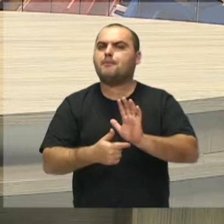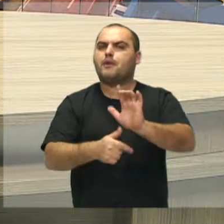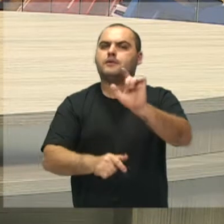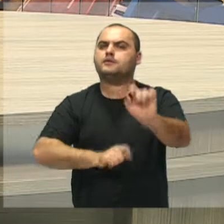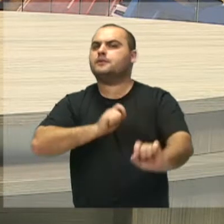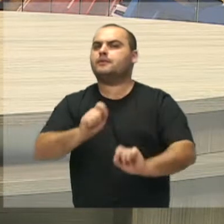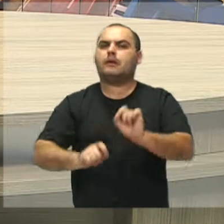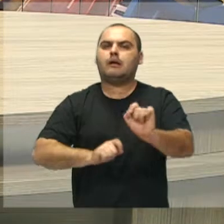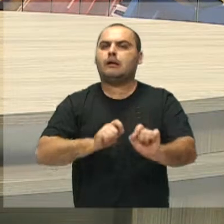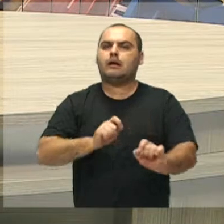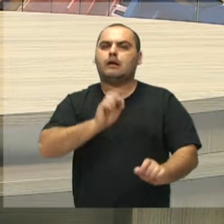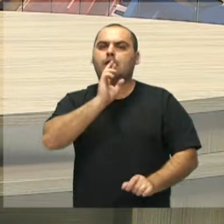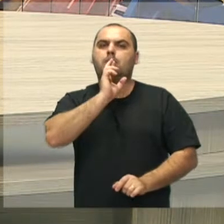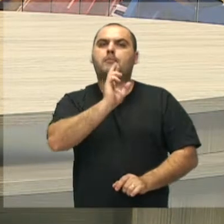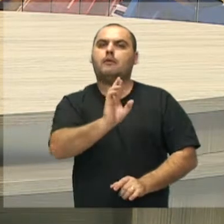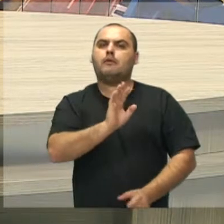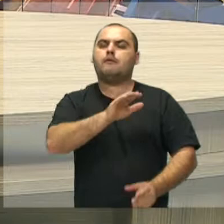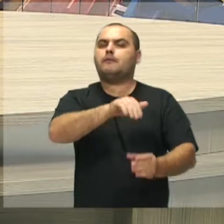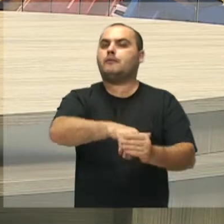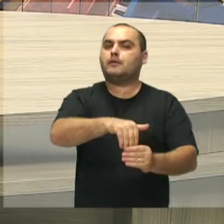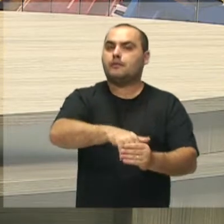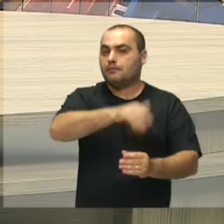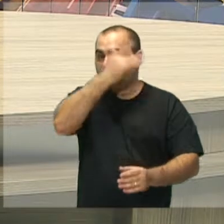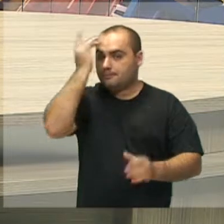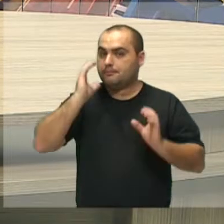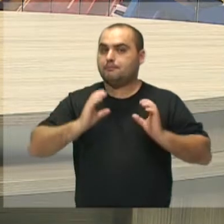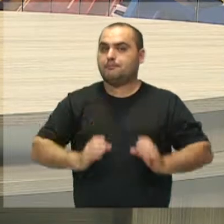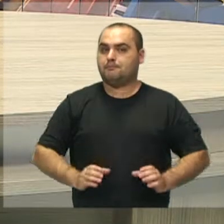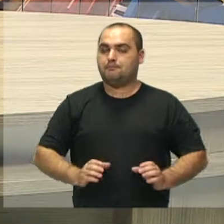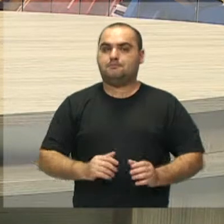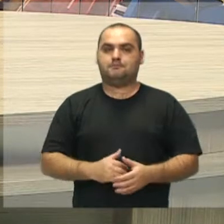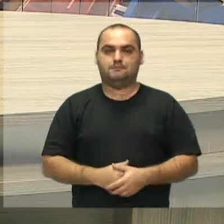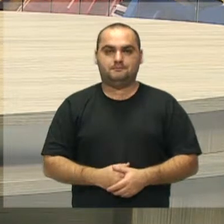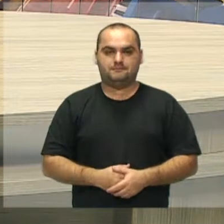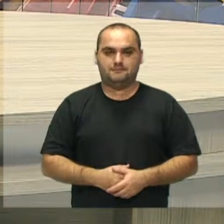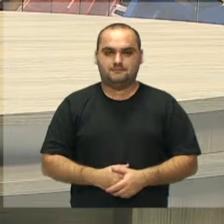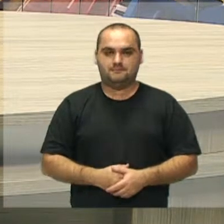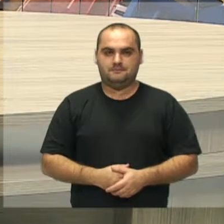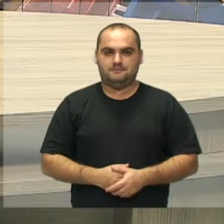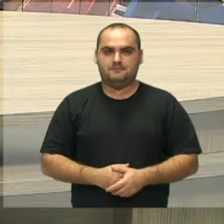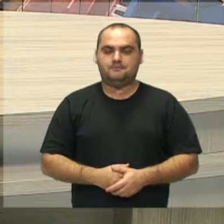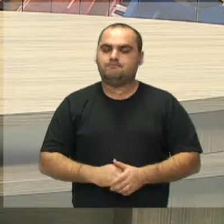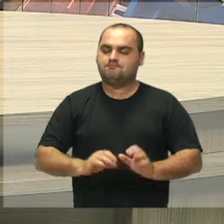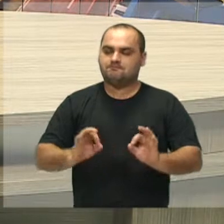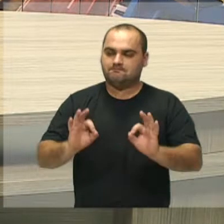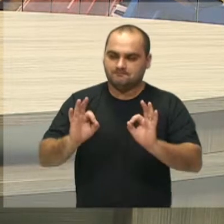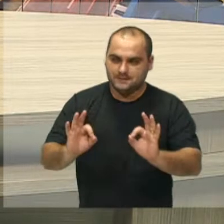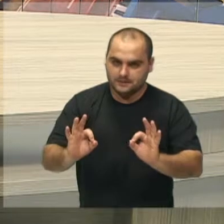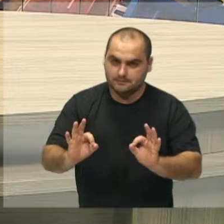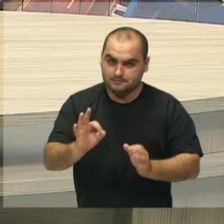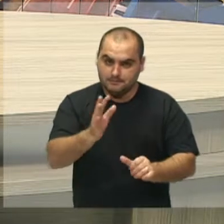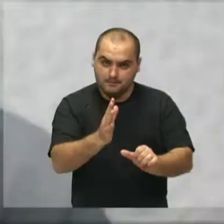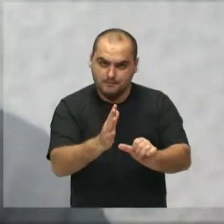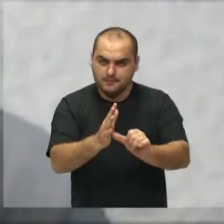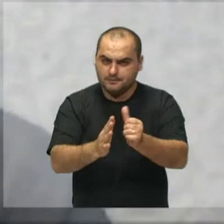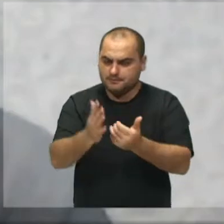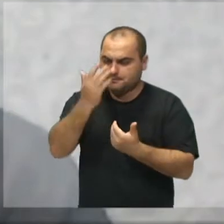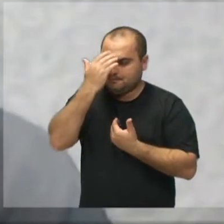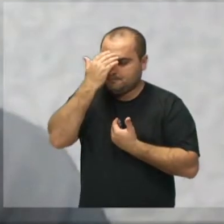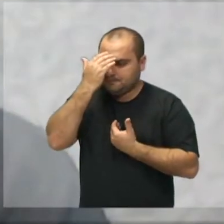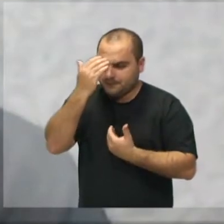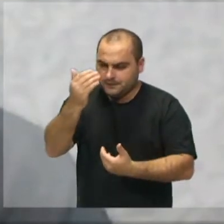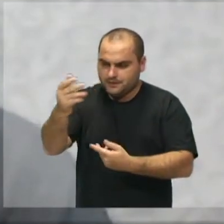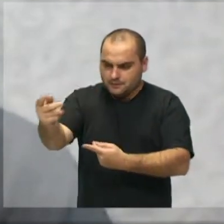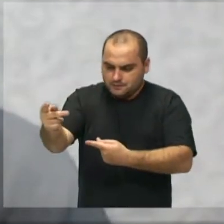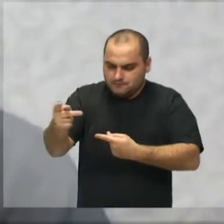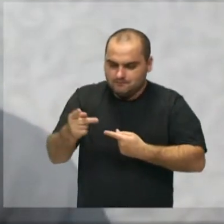para o cidadão e para os políticos? Muito bem, Maurício. Primeiro eu quero lhe agradecer pelo convite,